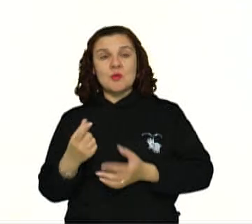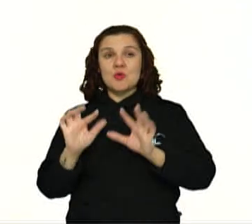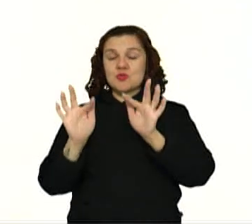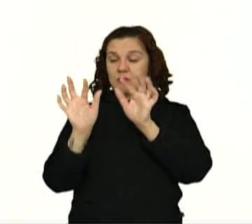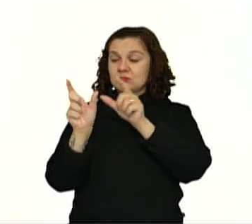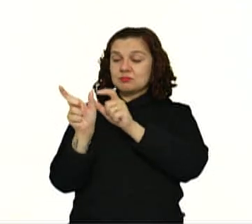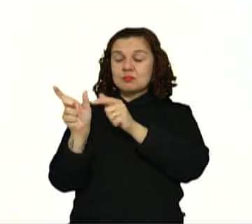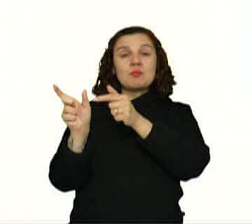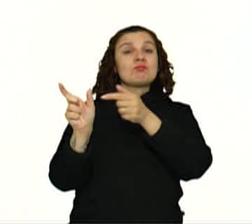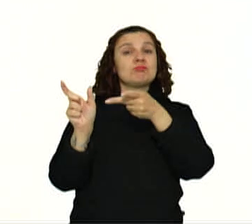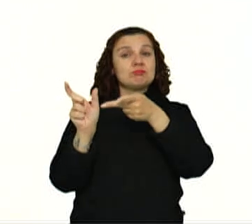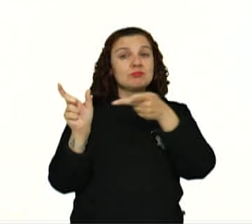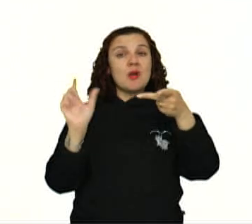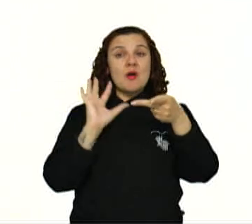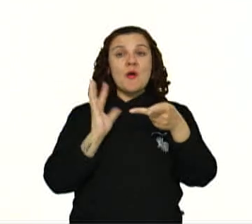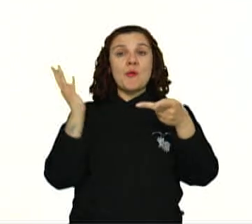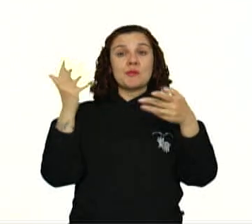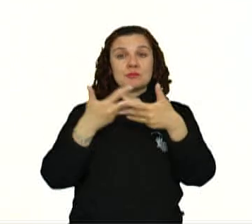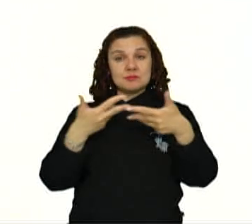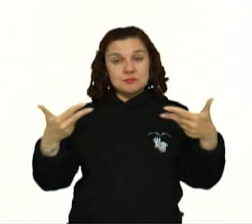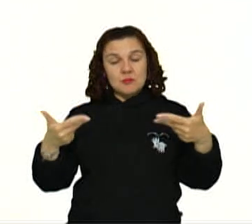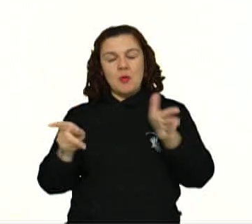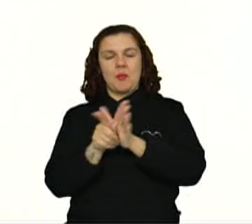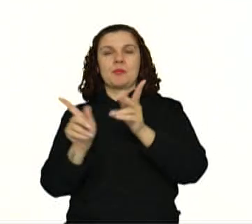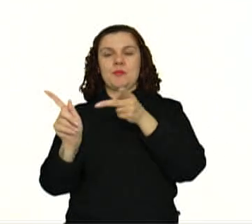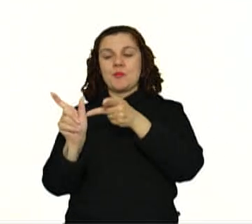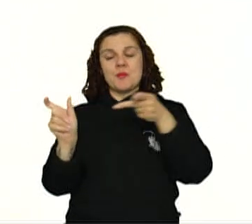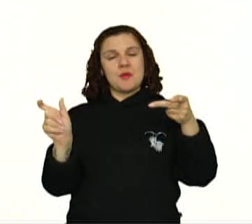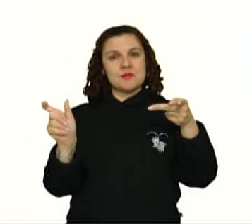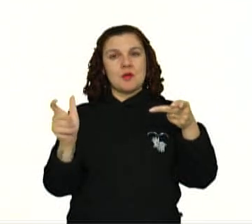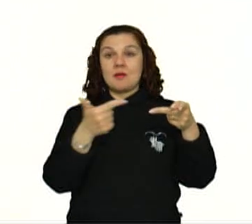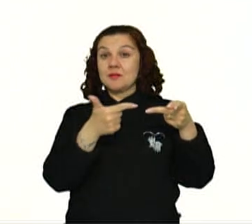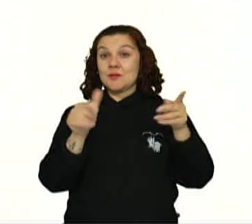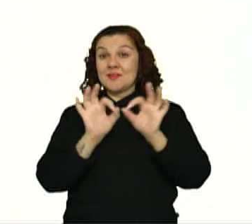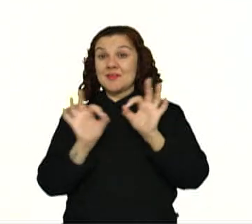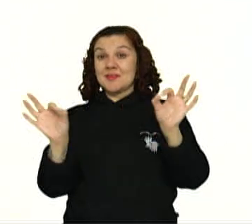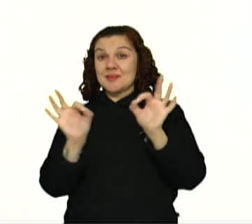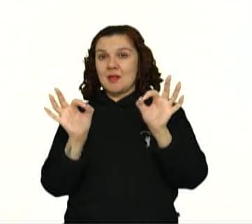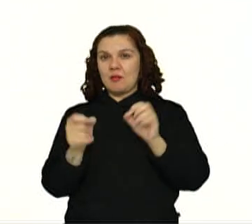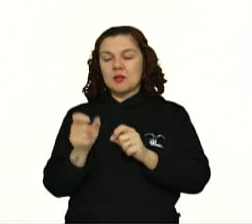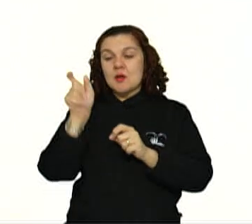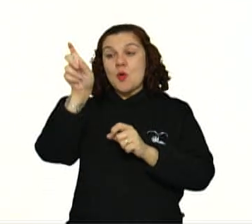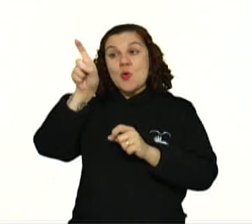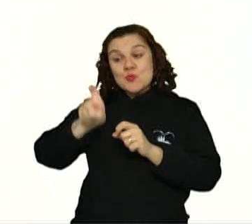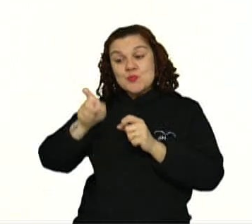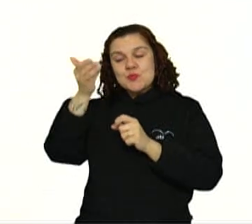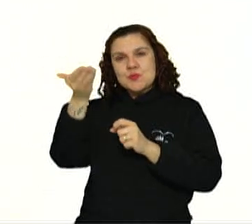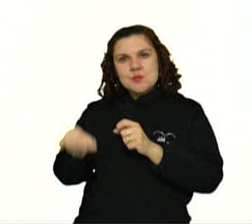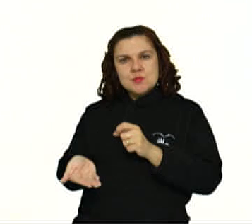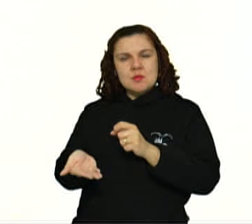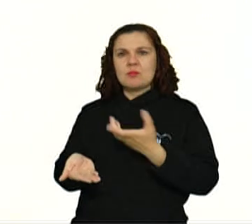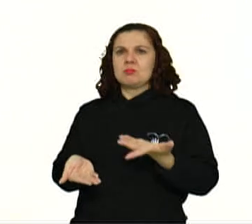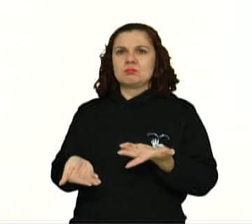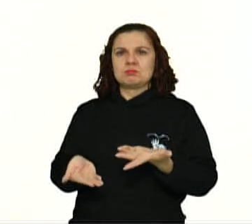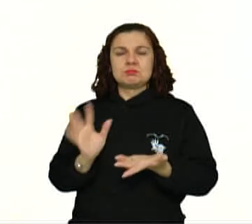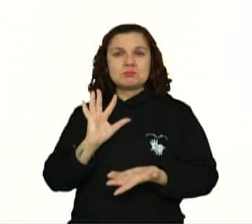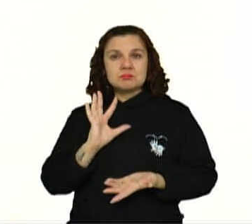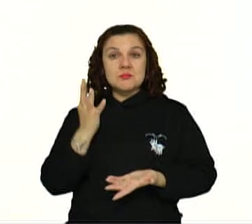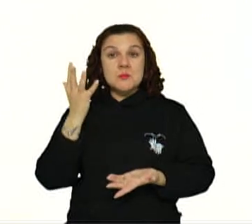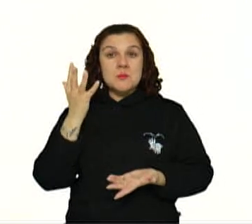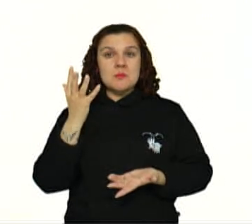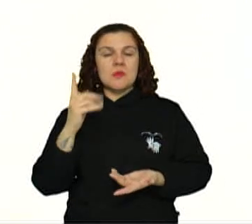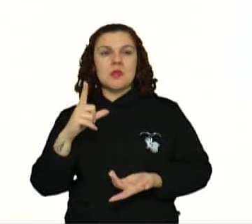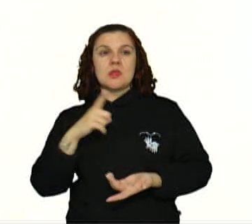a enunciação de um fato, através de um predicado, sem ser atribuído um ser a ela. Ocorre quando